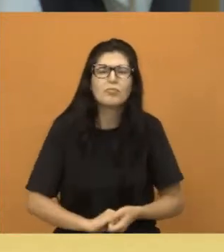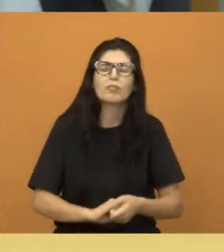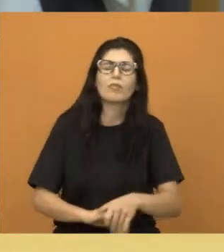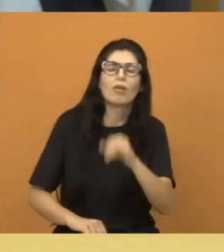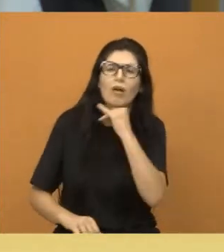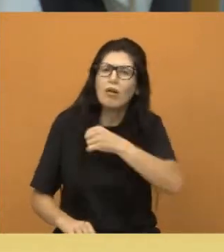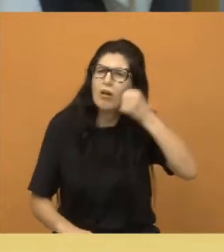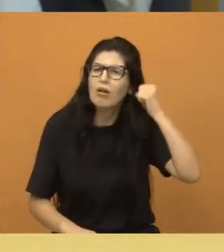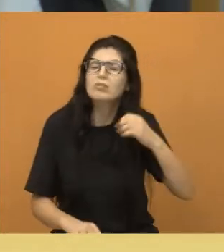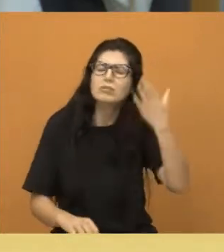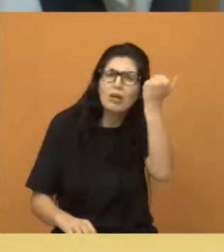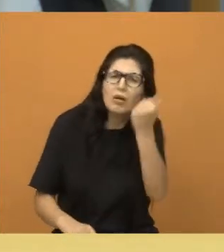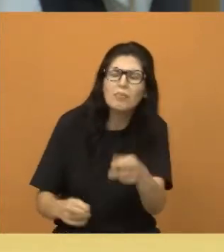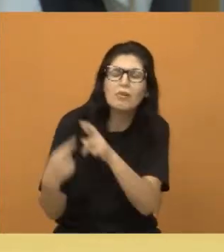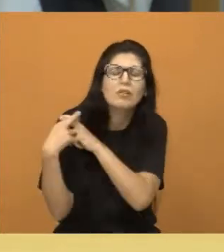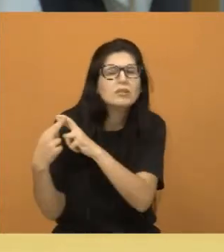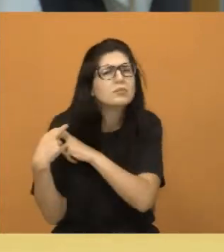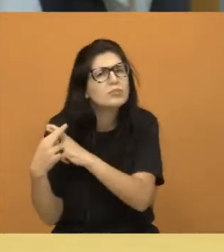e responsabilidade,